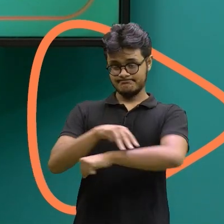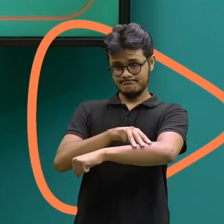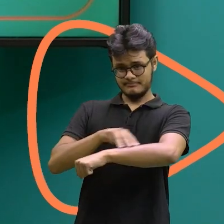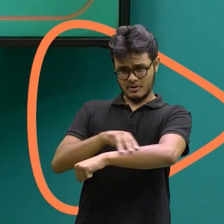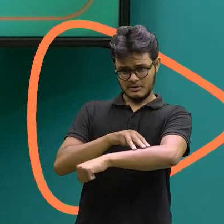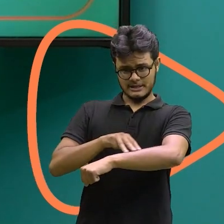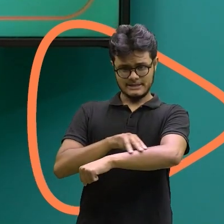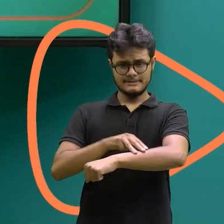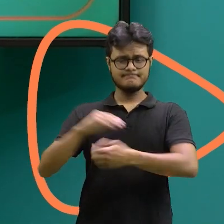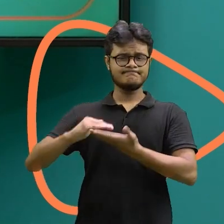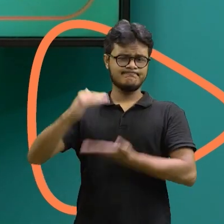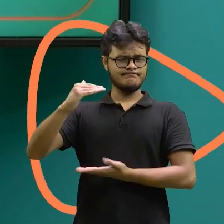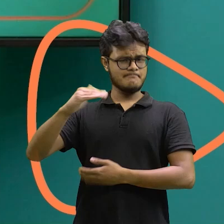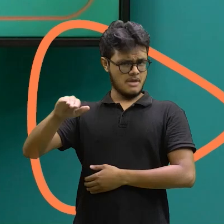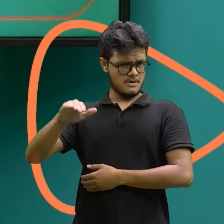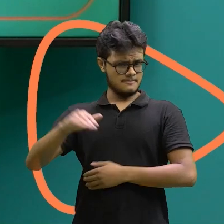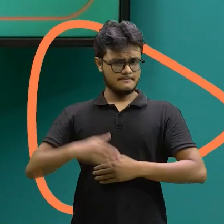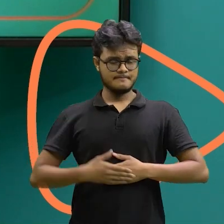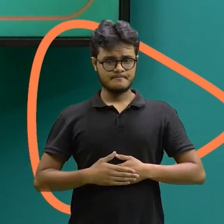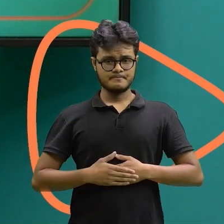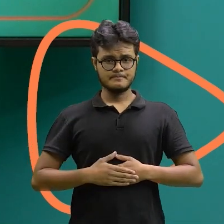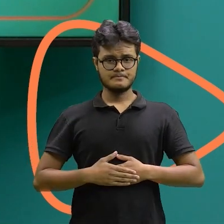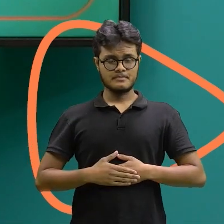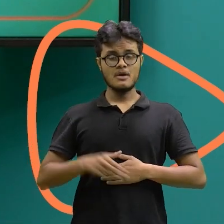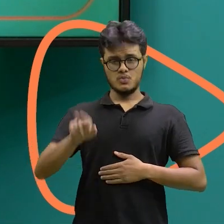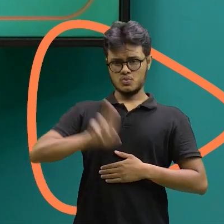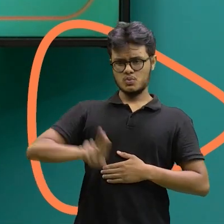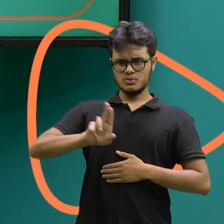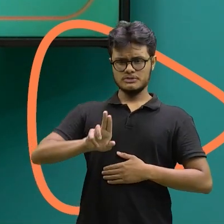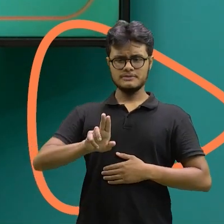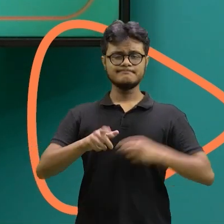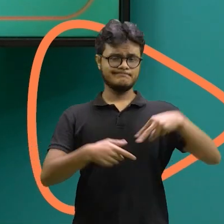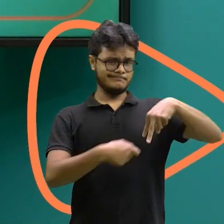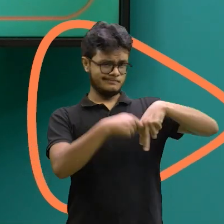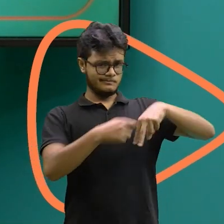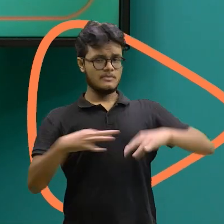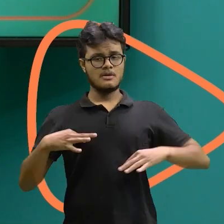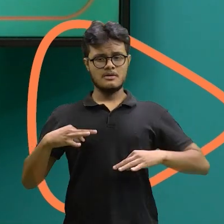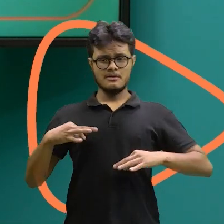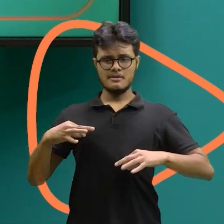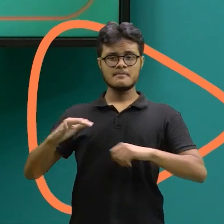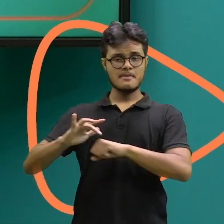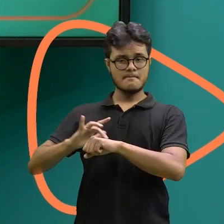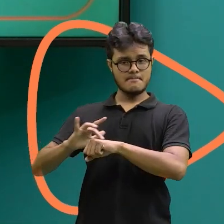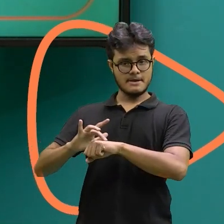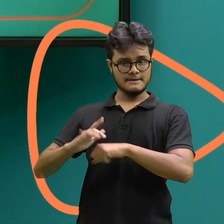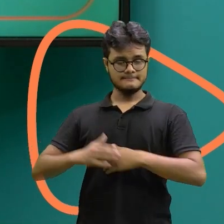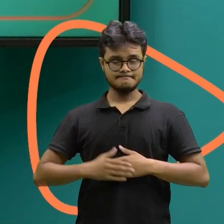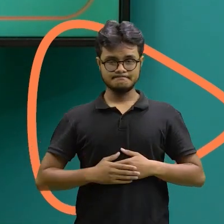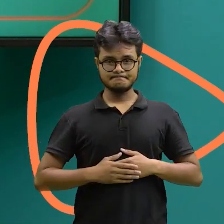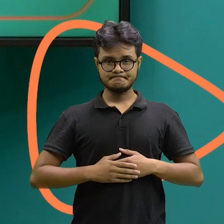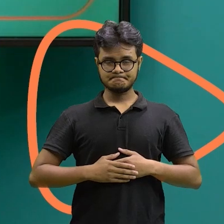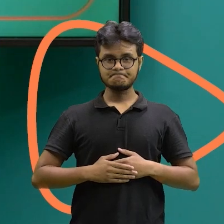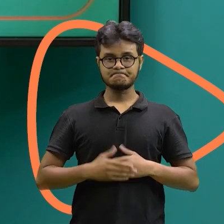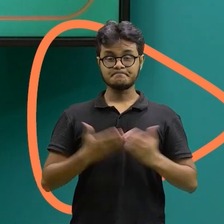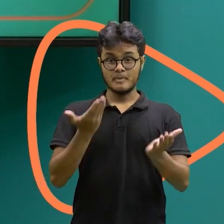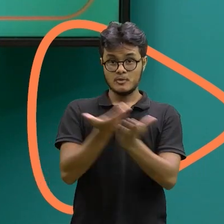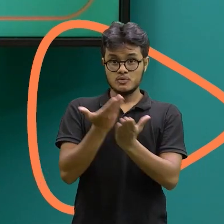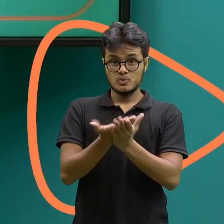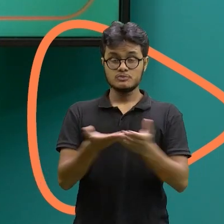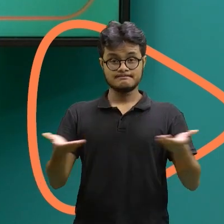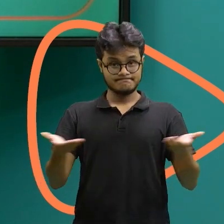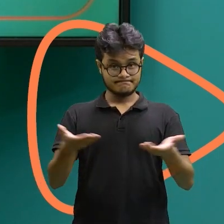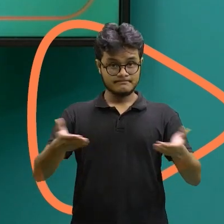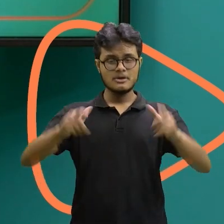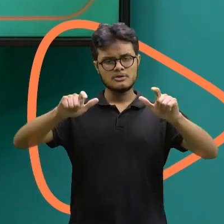uma estatura mediana, estou trajando aí calça jeans e blusa preta e a nossa aula de hoje está sendo